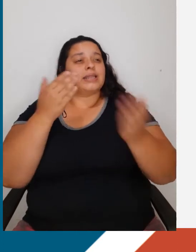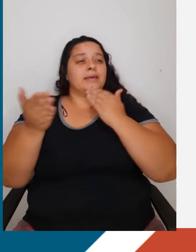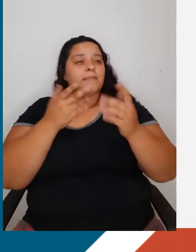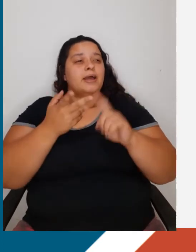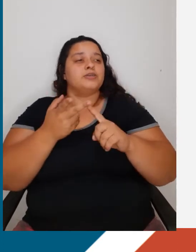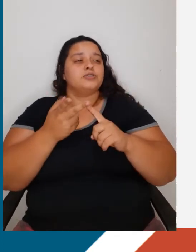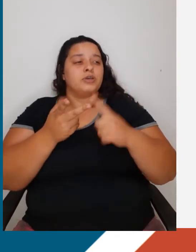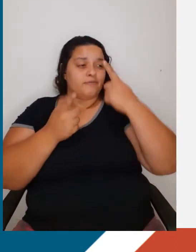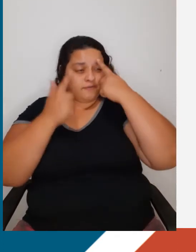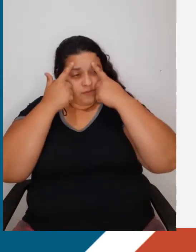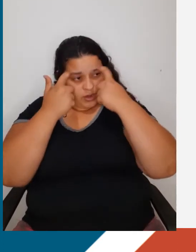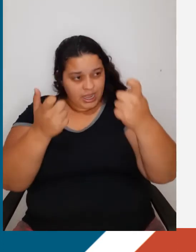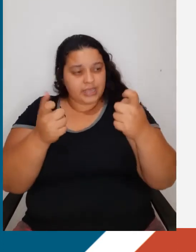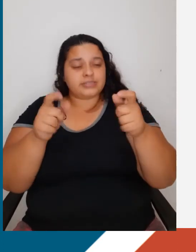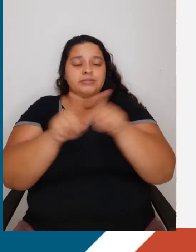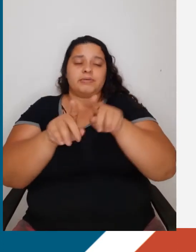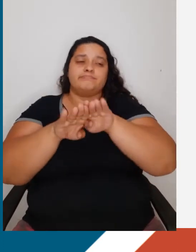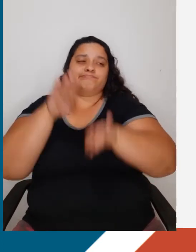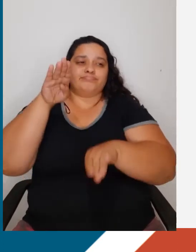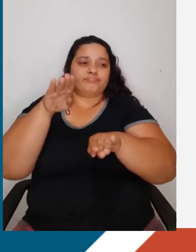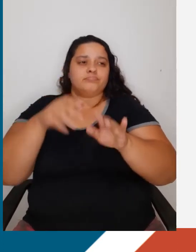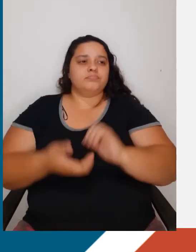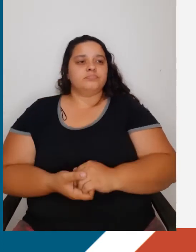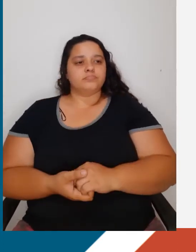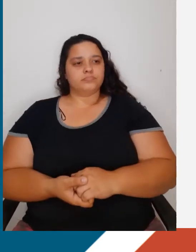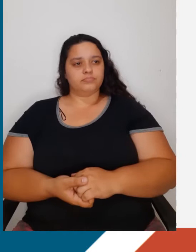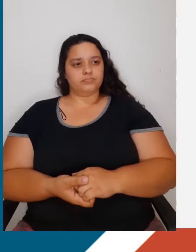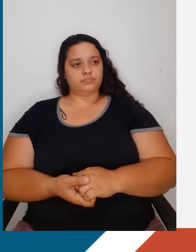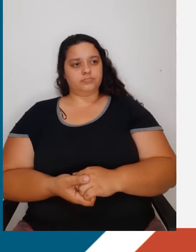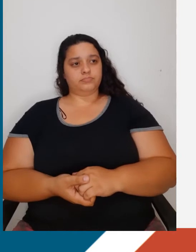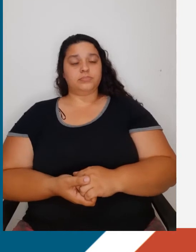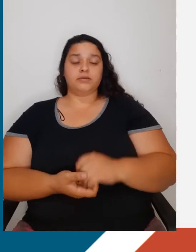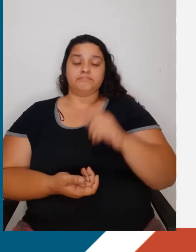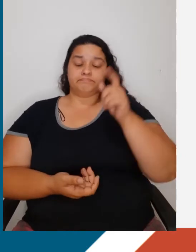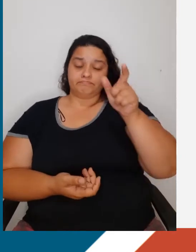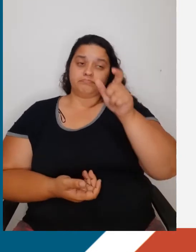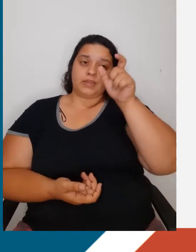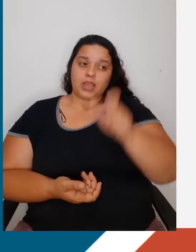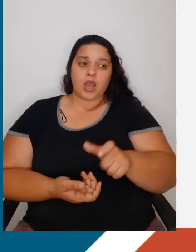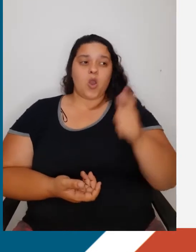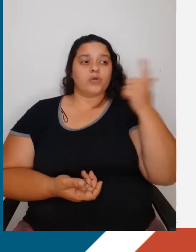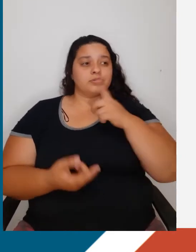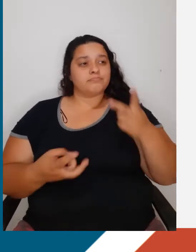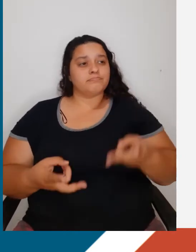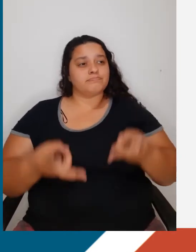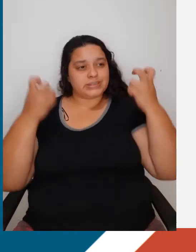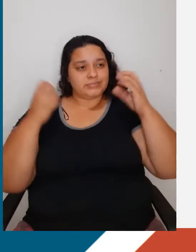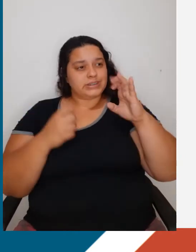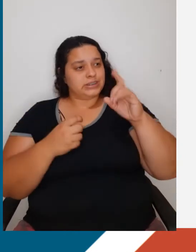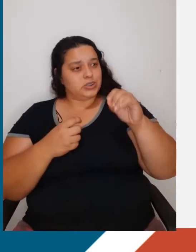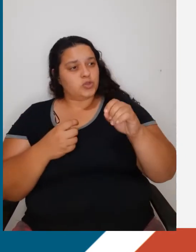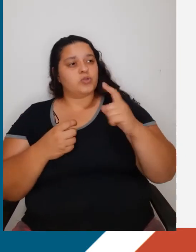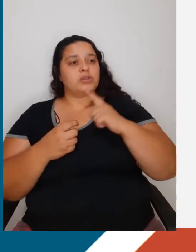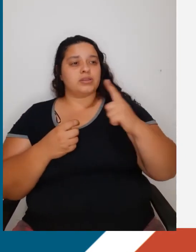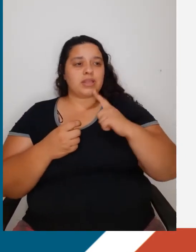a violência pelo racismo estrutural e a desigualdade social. O personagem percebe desde muito cedo, mesmo antes de conseguir entender,